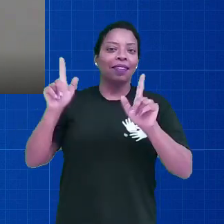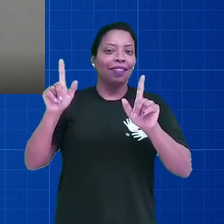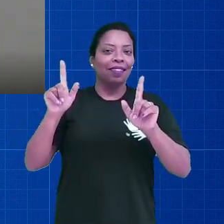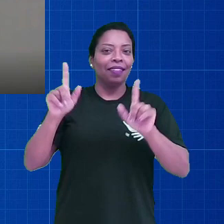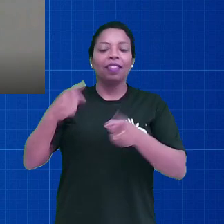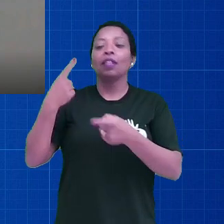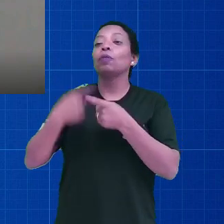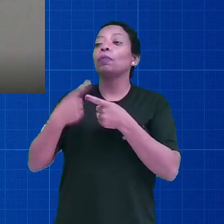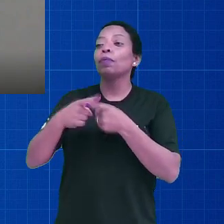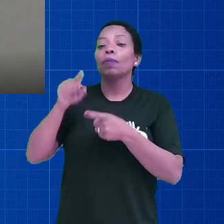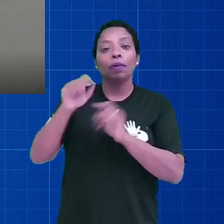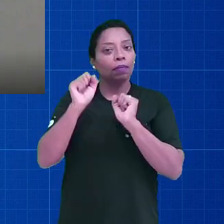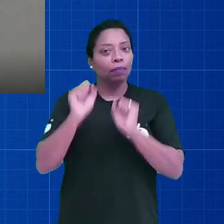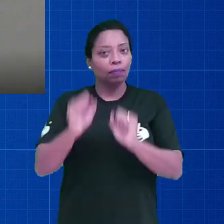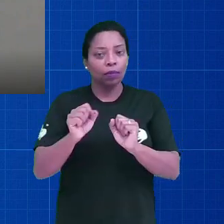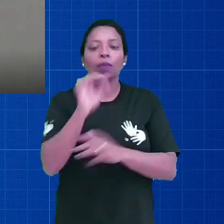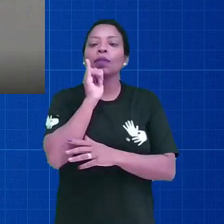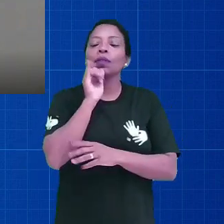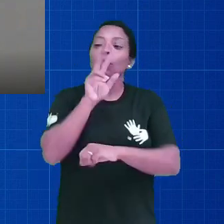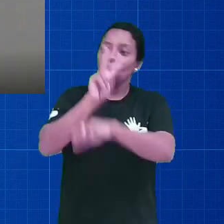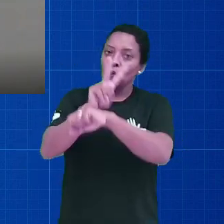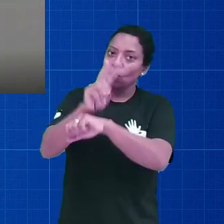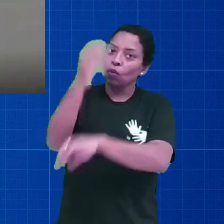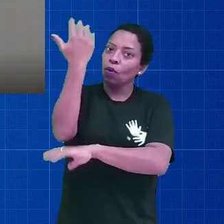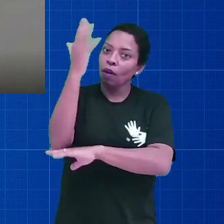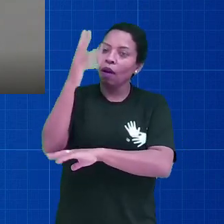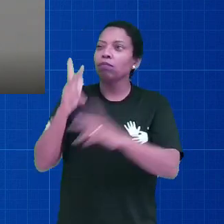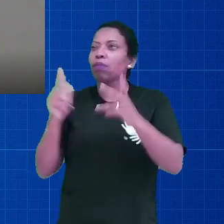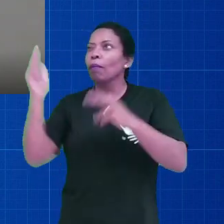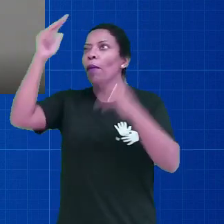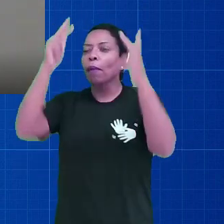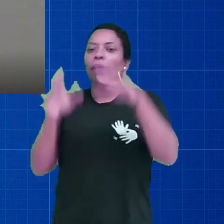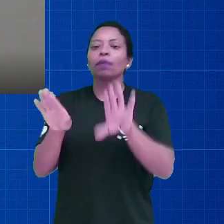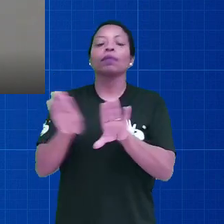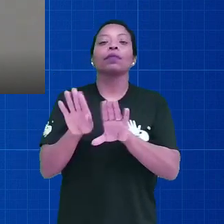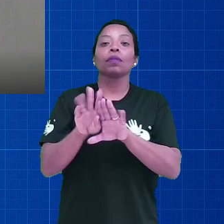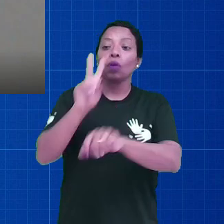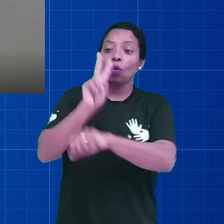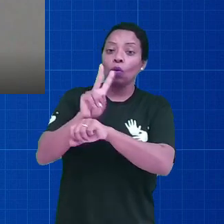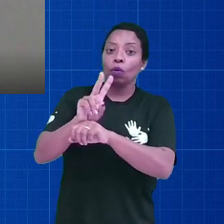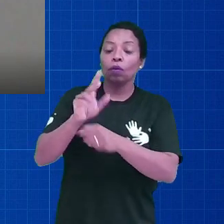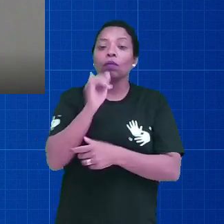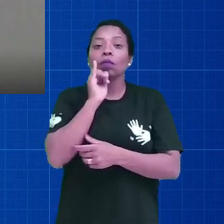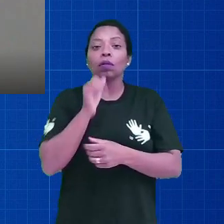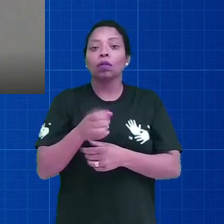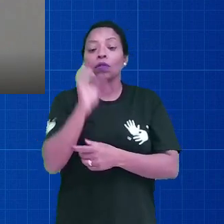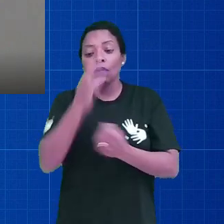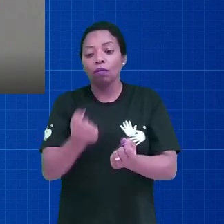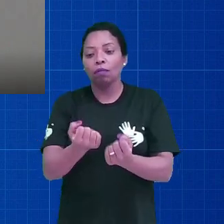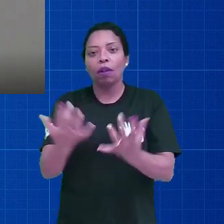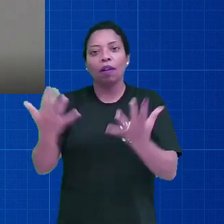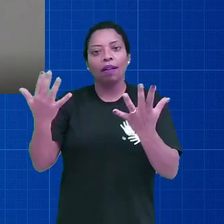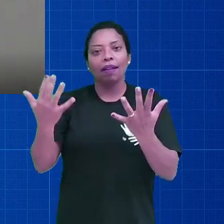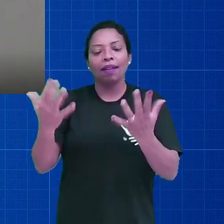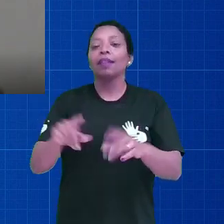você fazer, né, uma poda, você fazer um desbaste e fazer com que o material combustível, você tenha uma quebra de